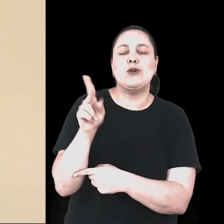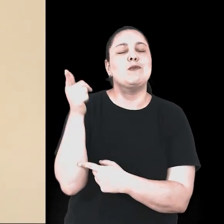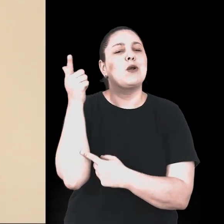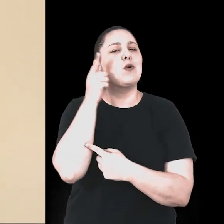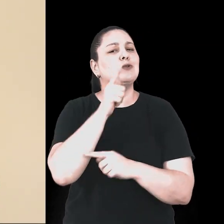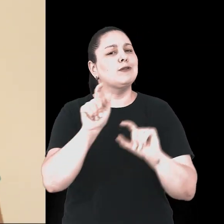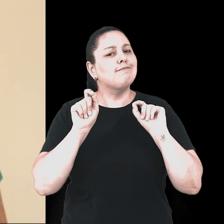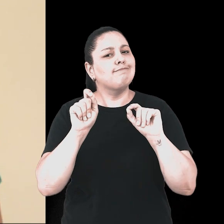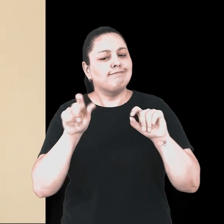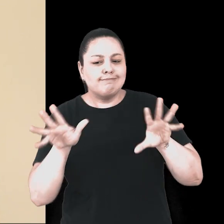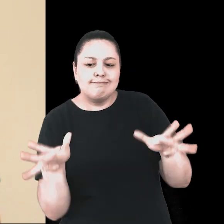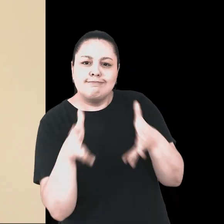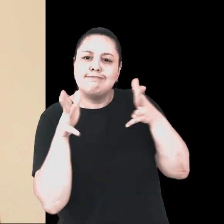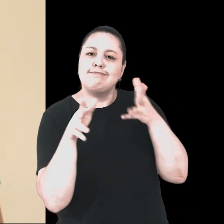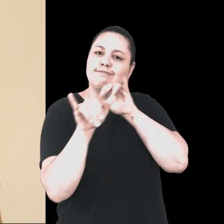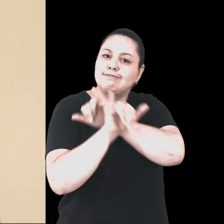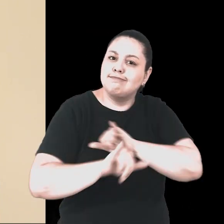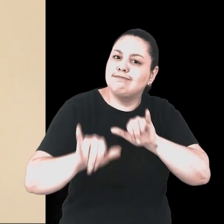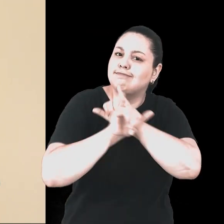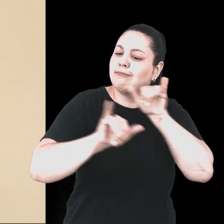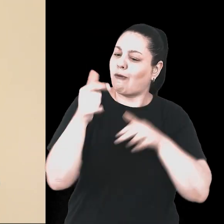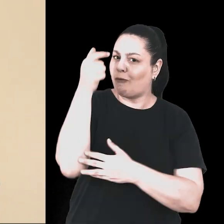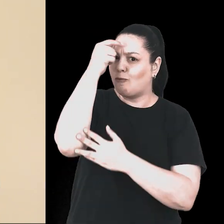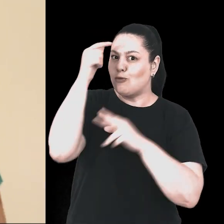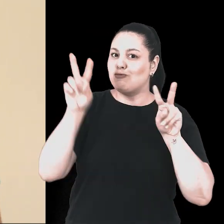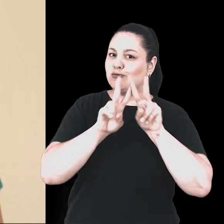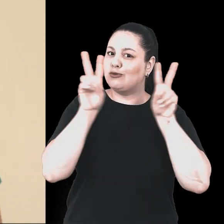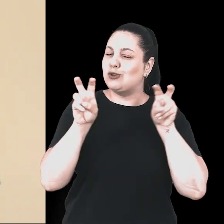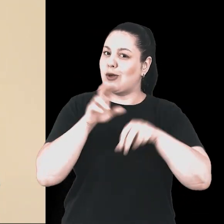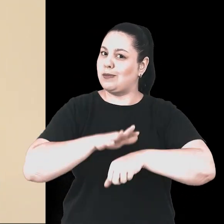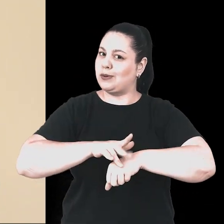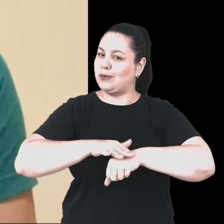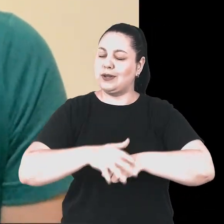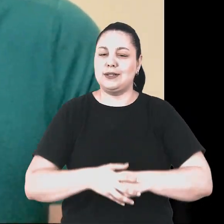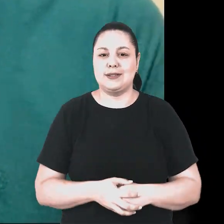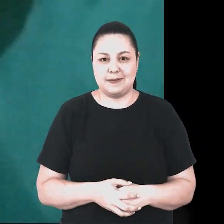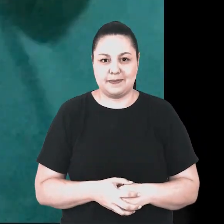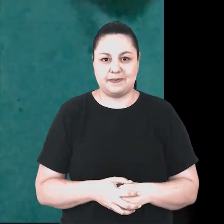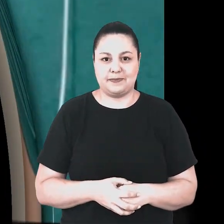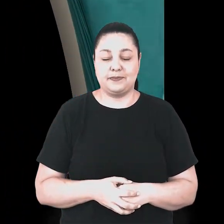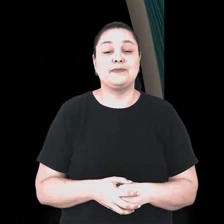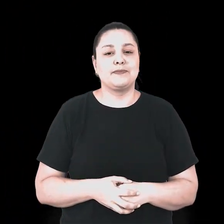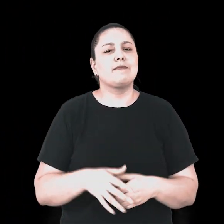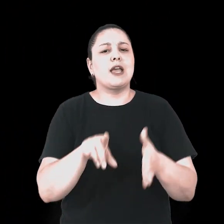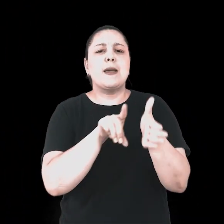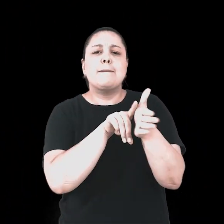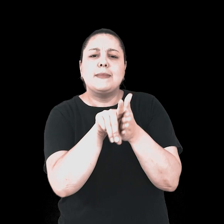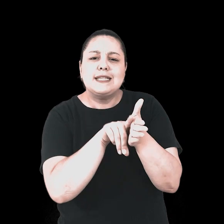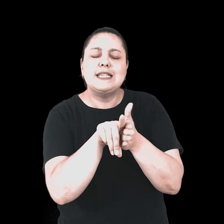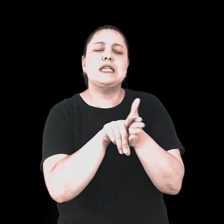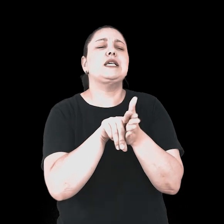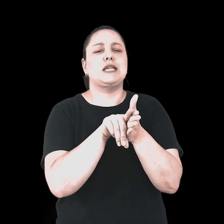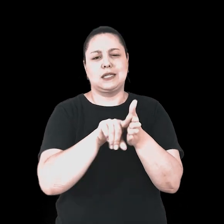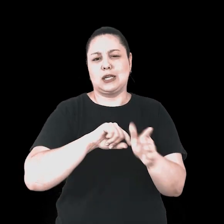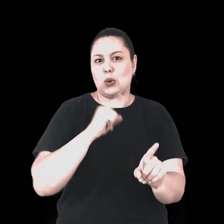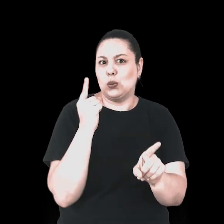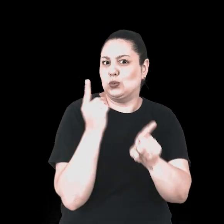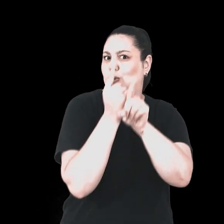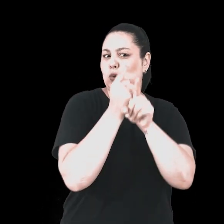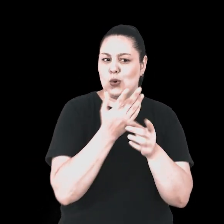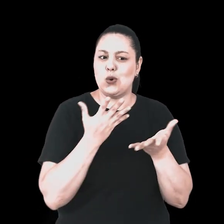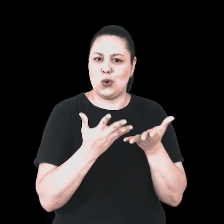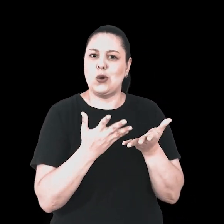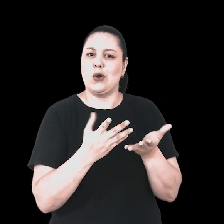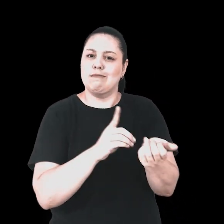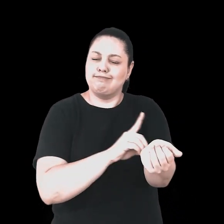de Saúde para reforçar a conscientização a respeito da doença. As pesquisas que desencadearam a descoberta